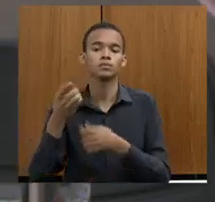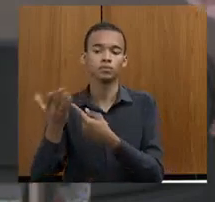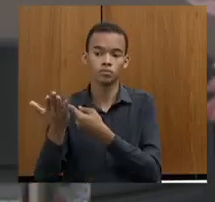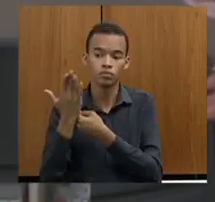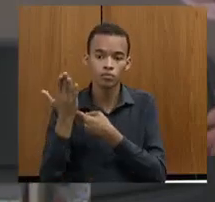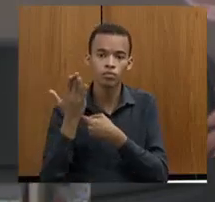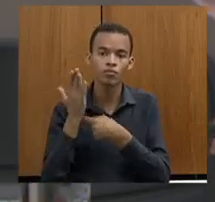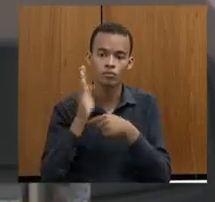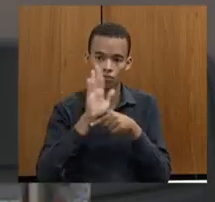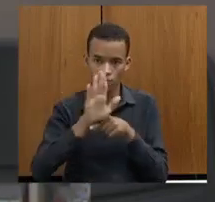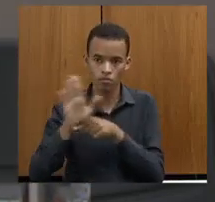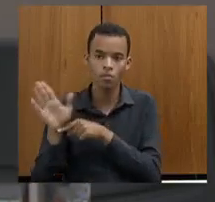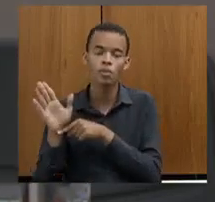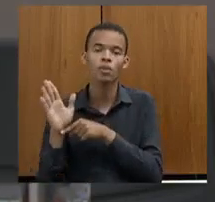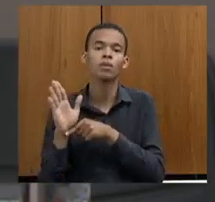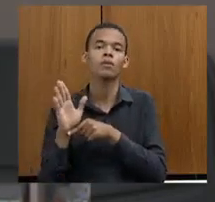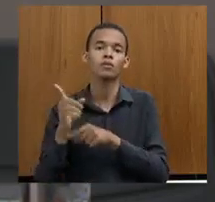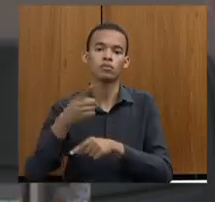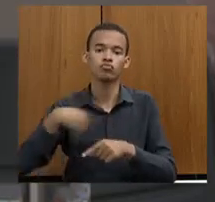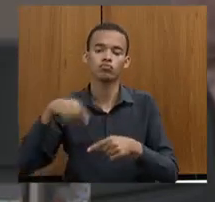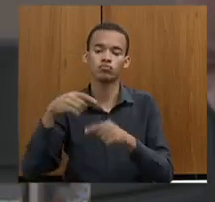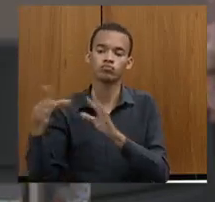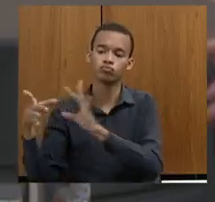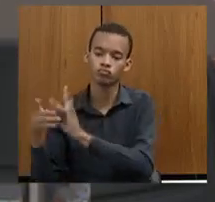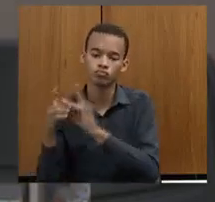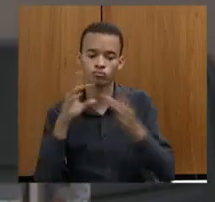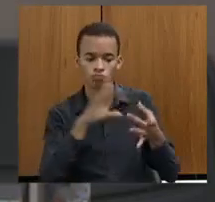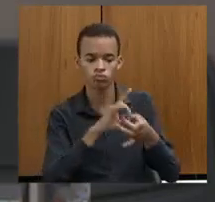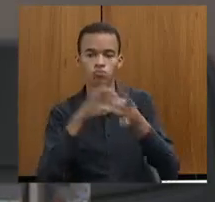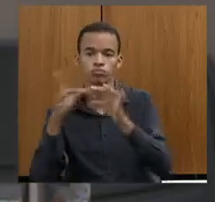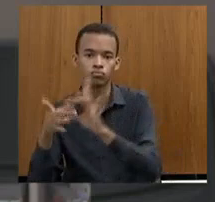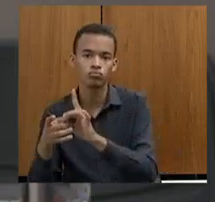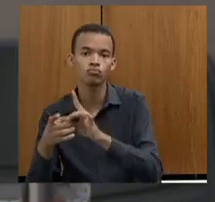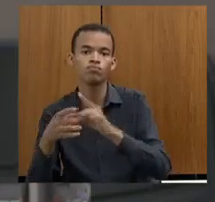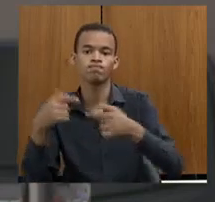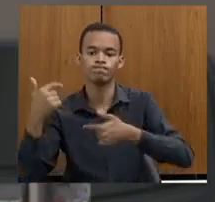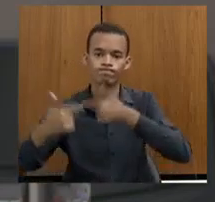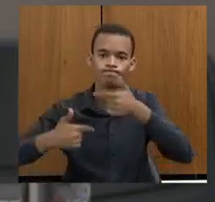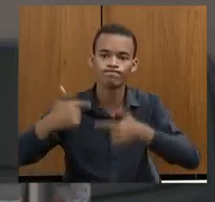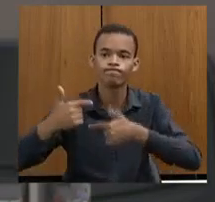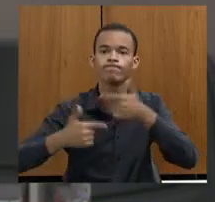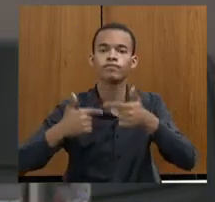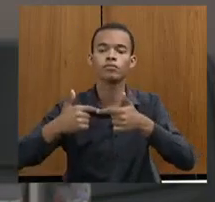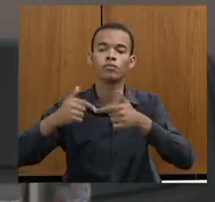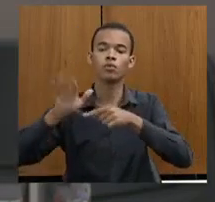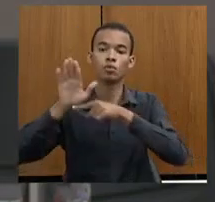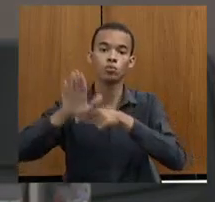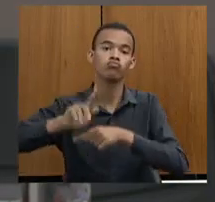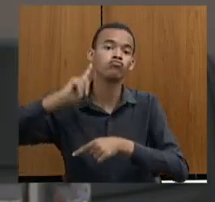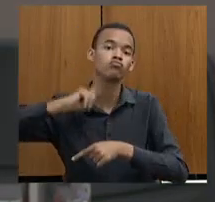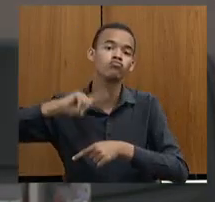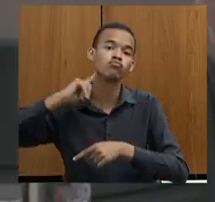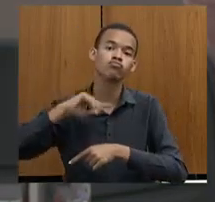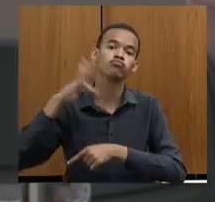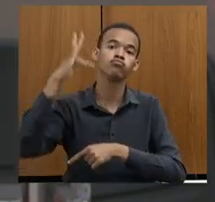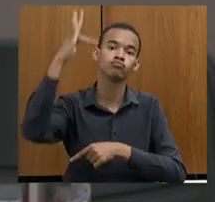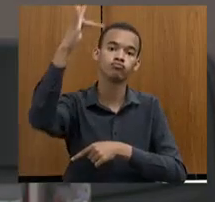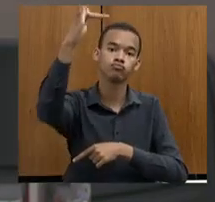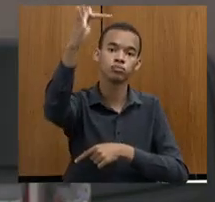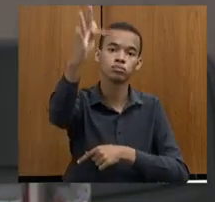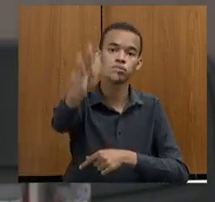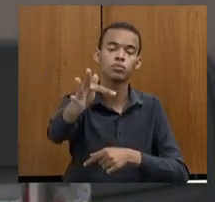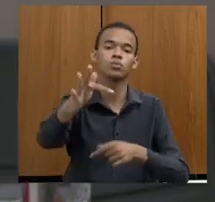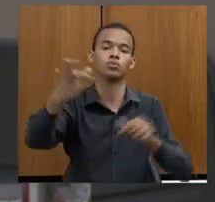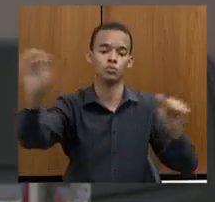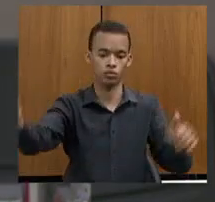sólidas firmes e que elas sejam na direção do desenvolvimento do futuro do nosso estado que a gente